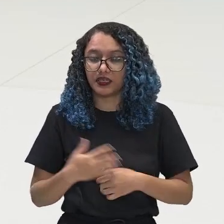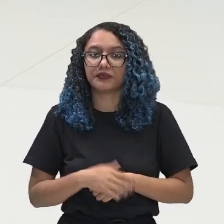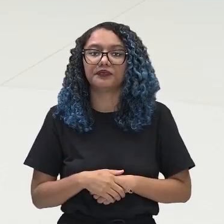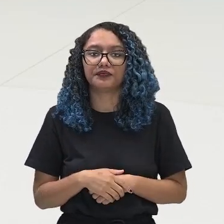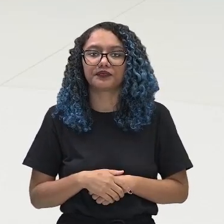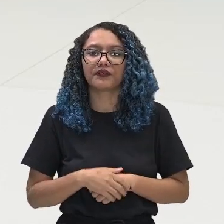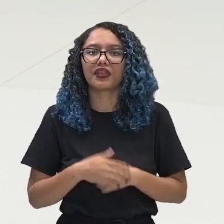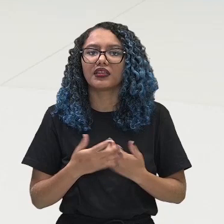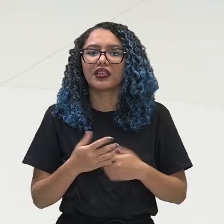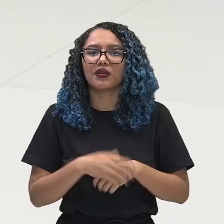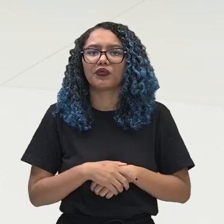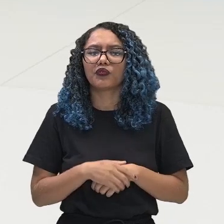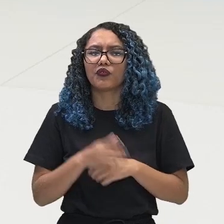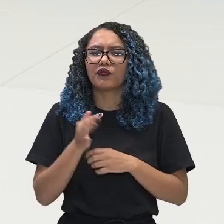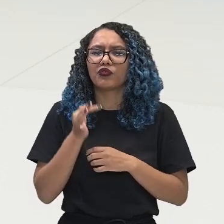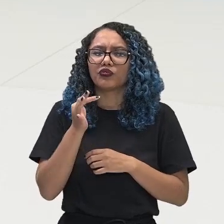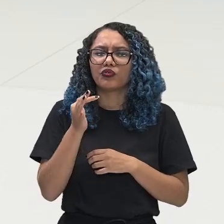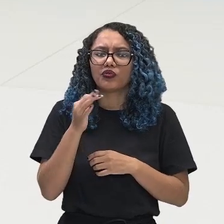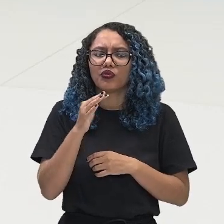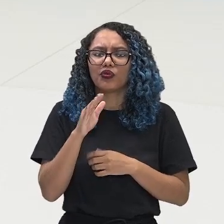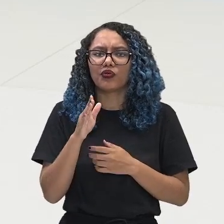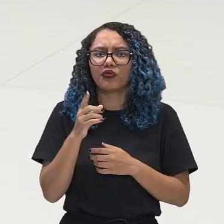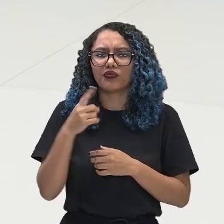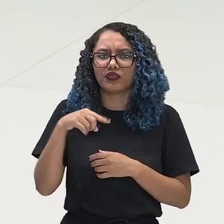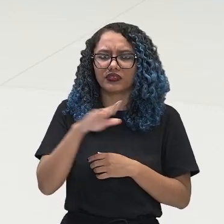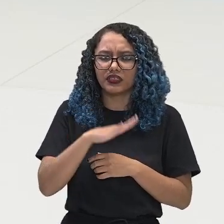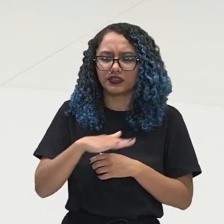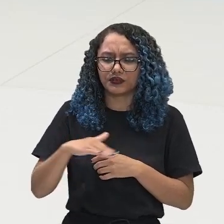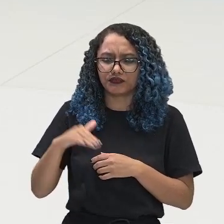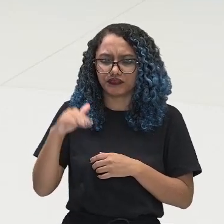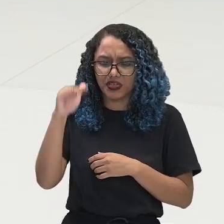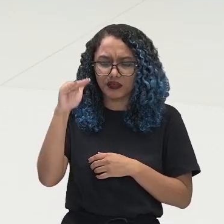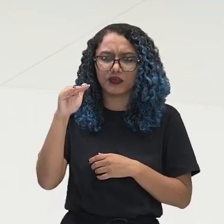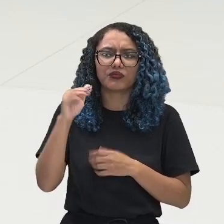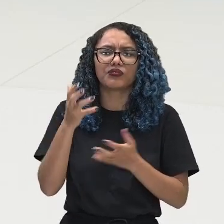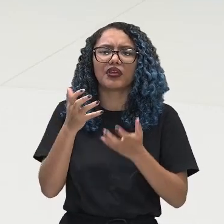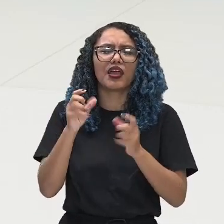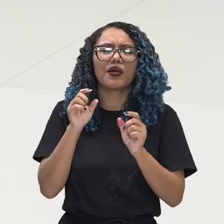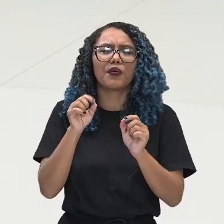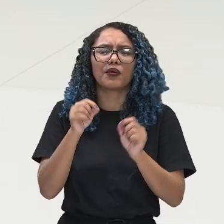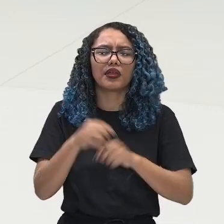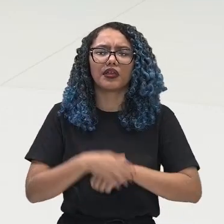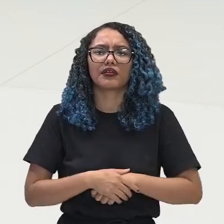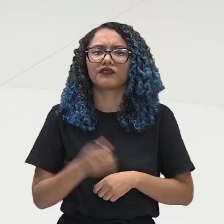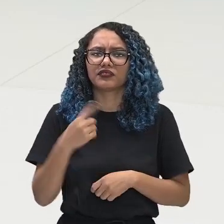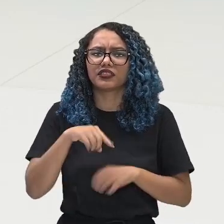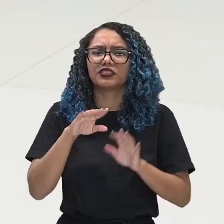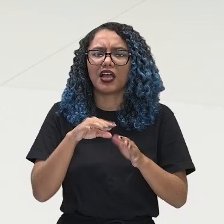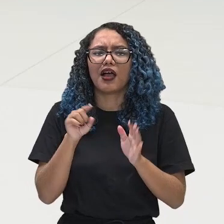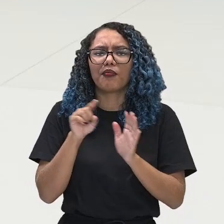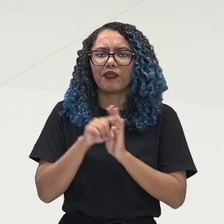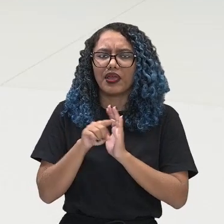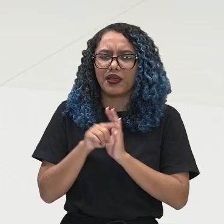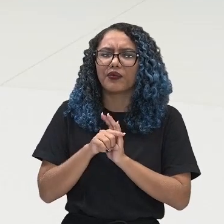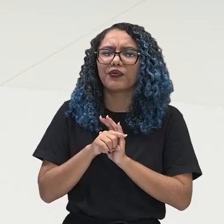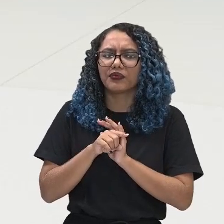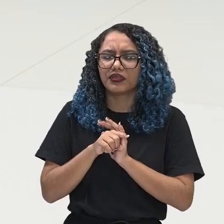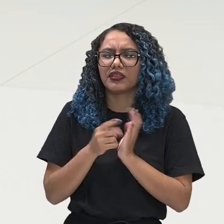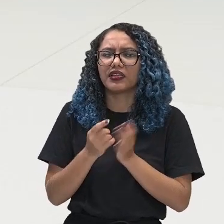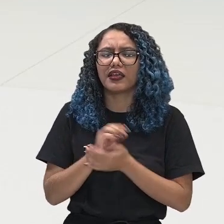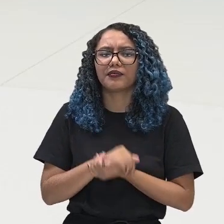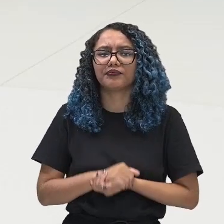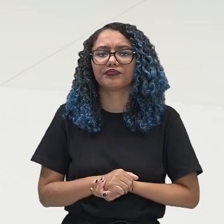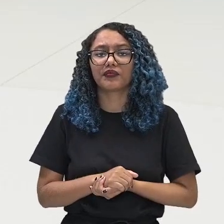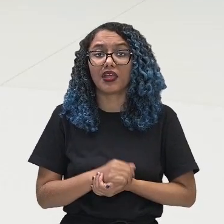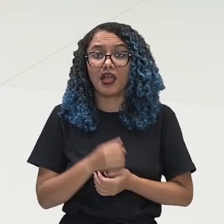quer ser quando crescer? Eu acho que essa pergunta você já ouviu, não é? Dos seus pais ou dos seus tios. Eu sempre ouvia da minha mãe: e aí,